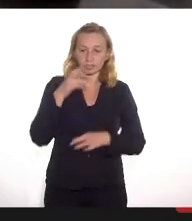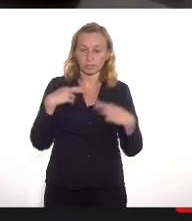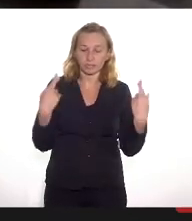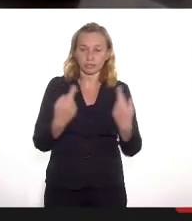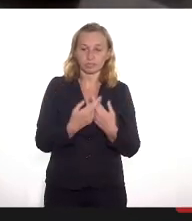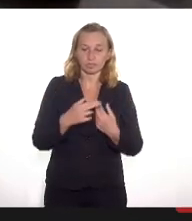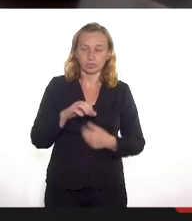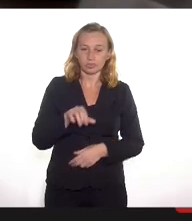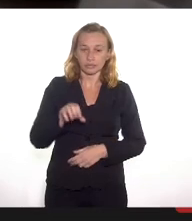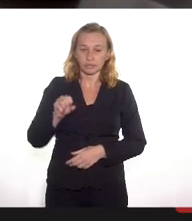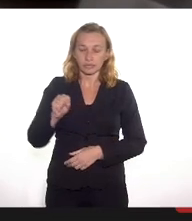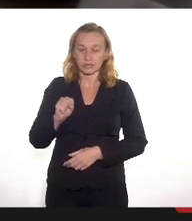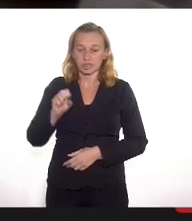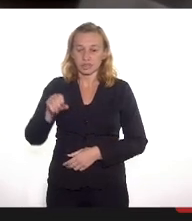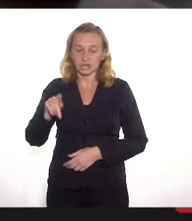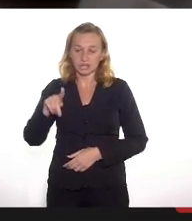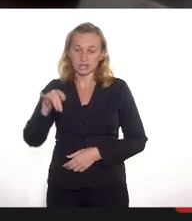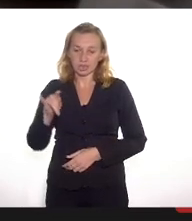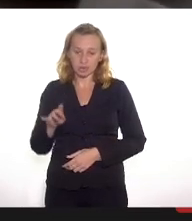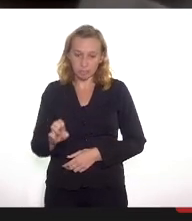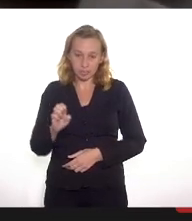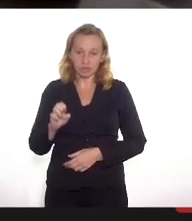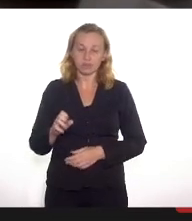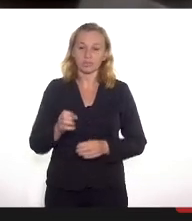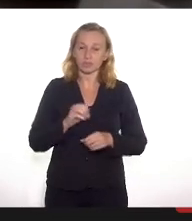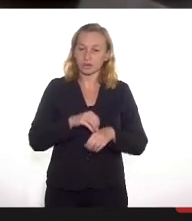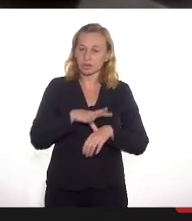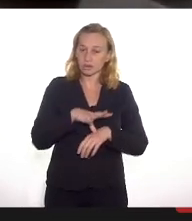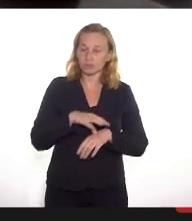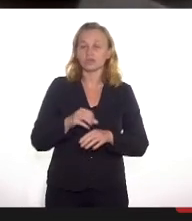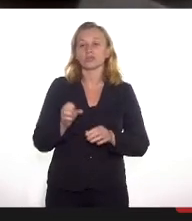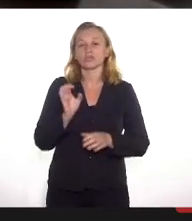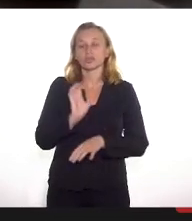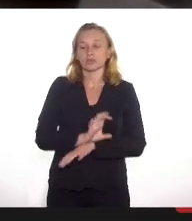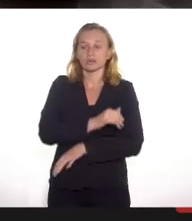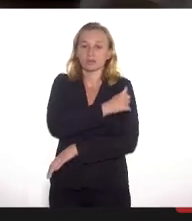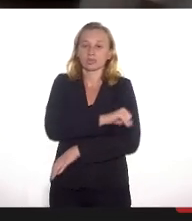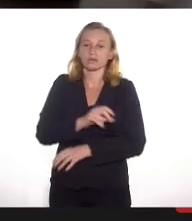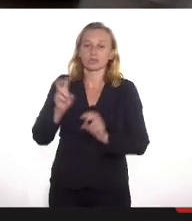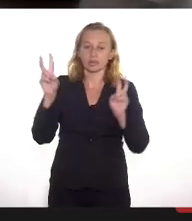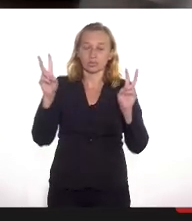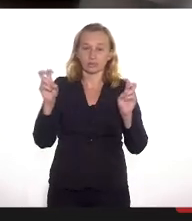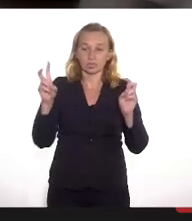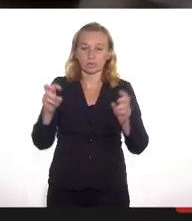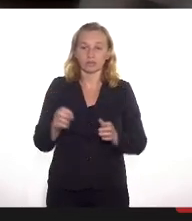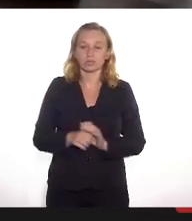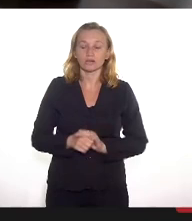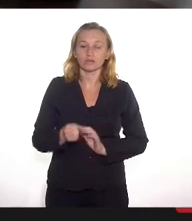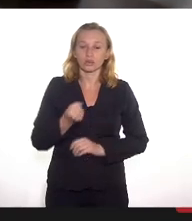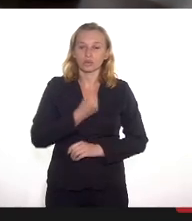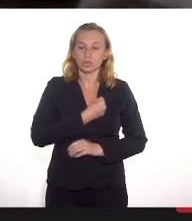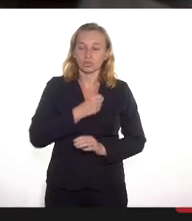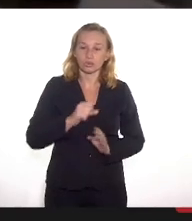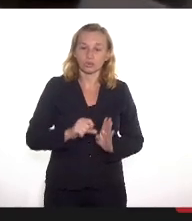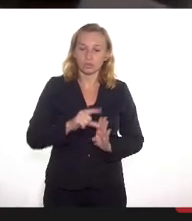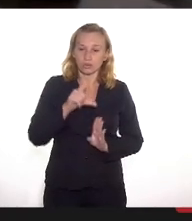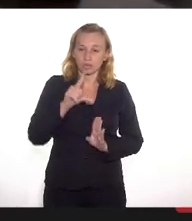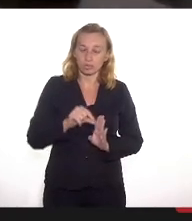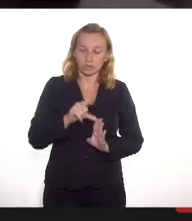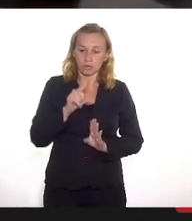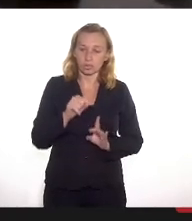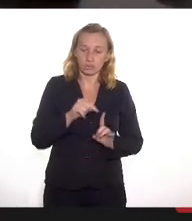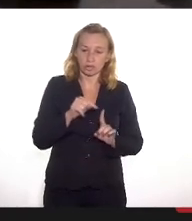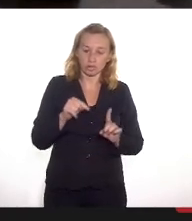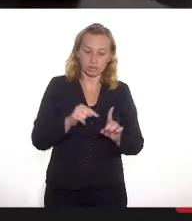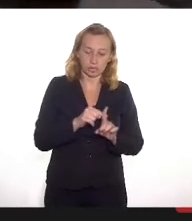com o assírio e vamos apresentar esse indicador no estado do Rio de Janeiro né Essa questão do aumento da frequência de gestantes